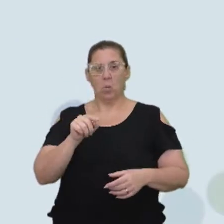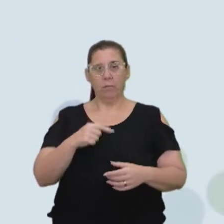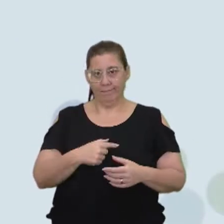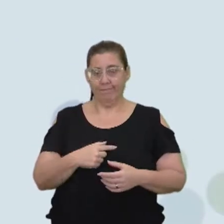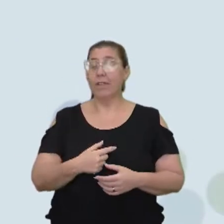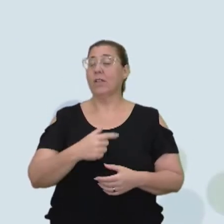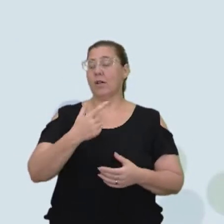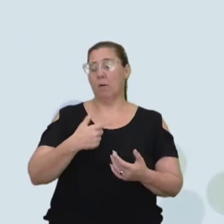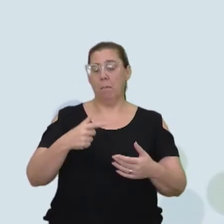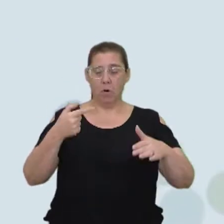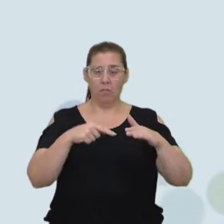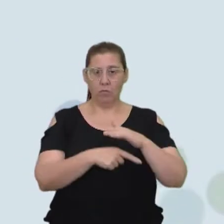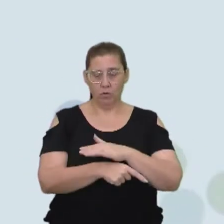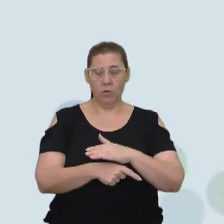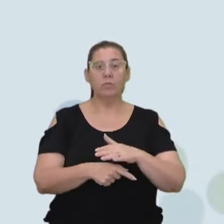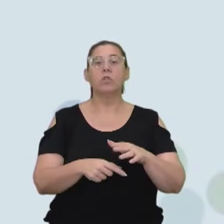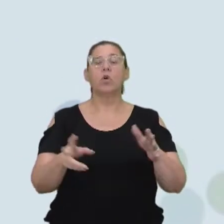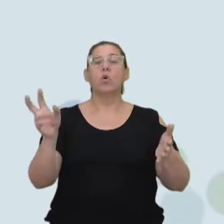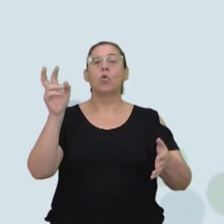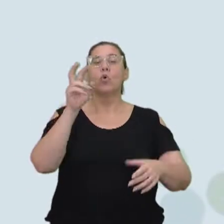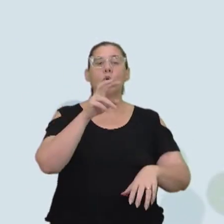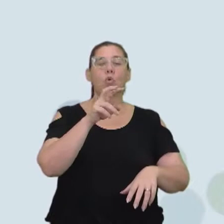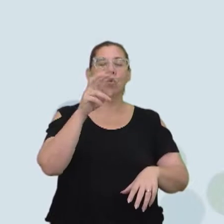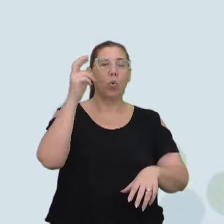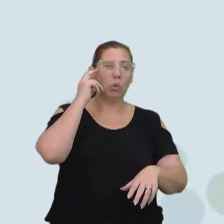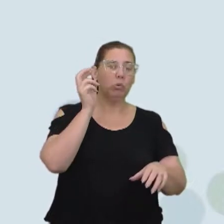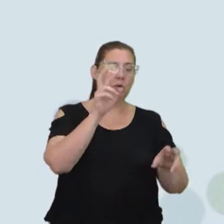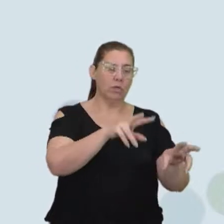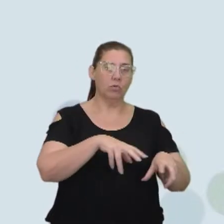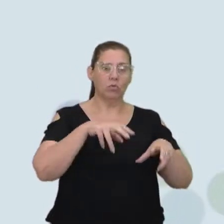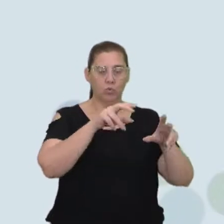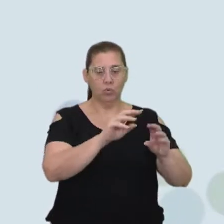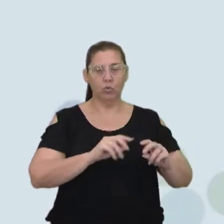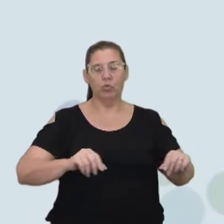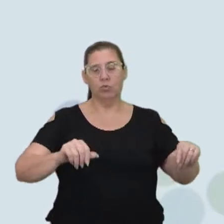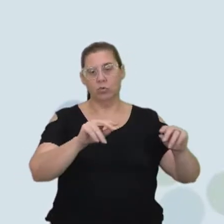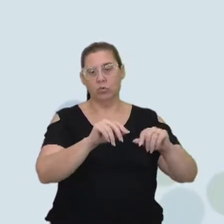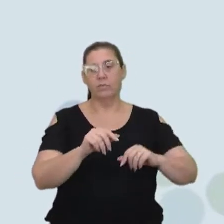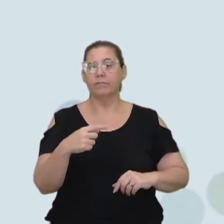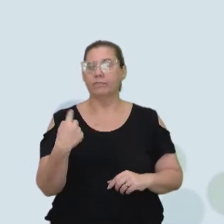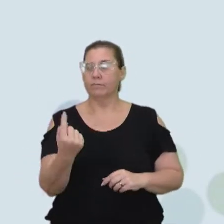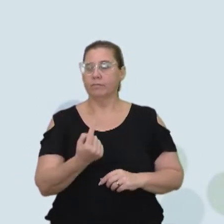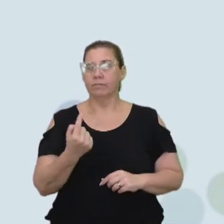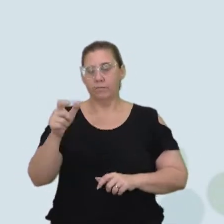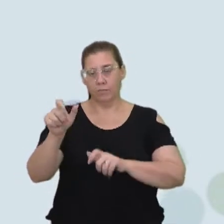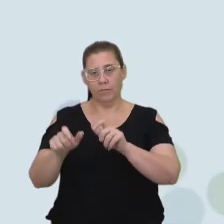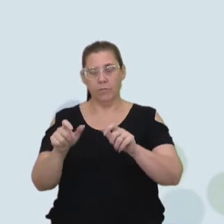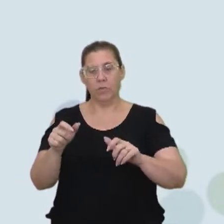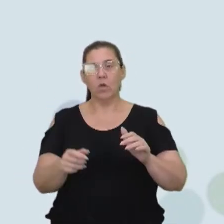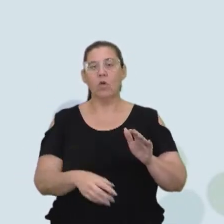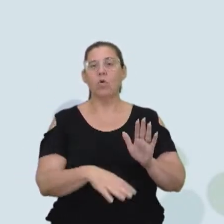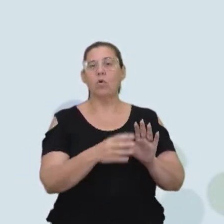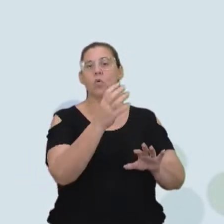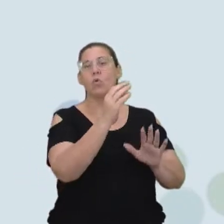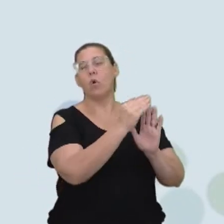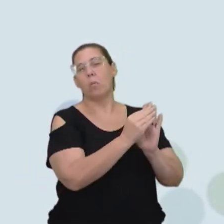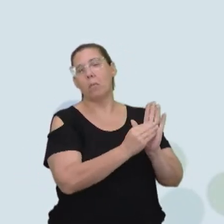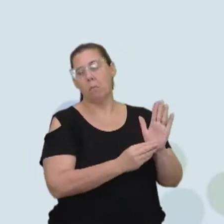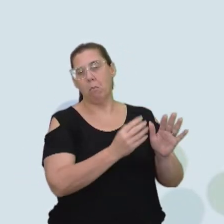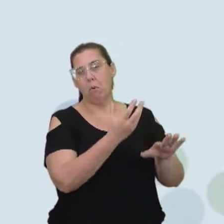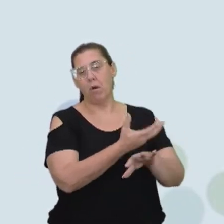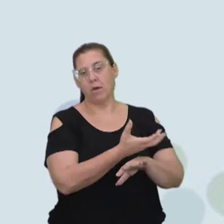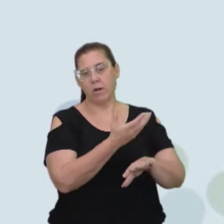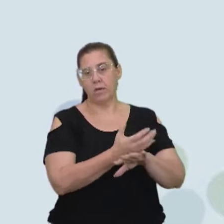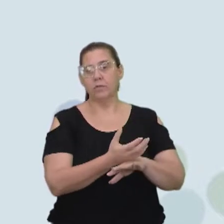aprofundamento, a cultura do solo do campo à cidade, a unidade curricular é o indivíduo e o ambiente, e o componente são os aspectos socioculturais